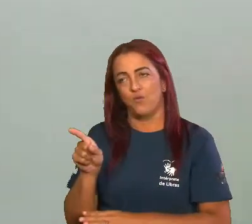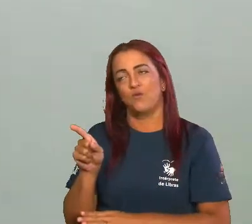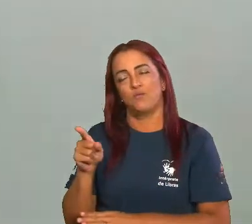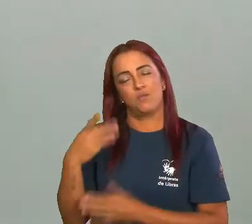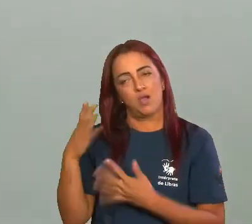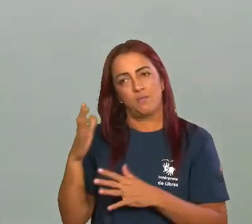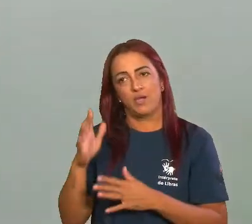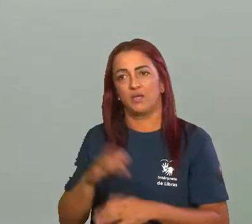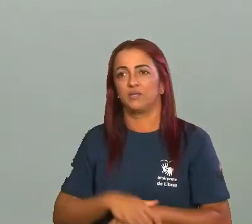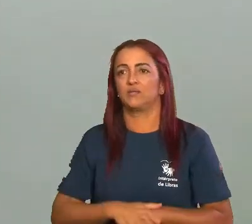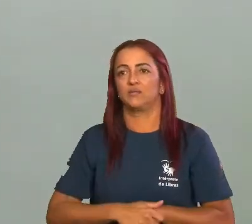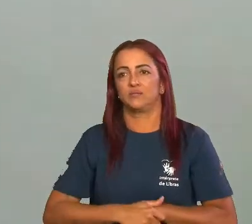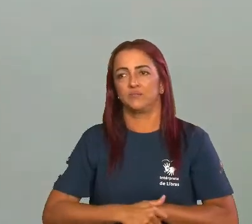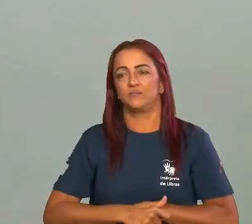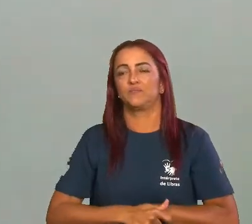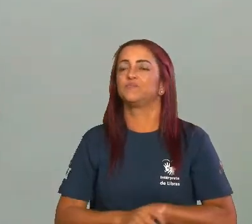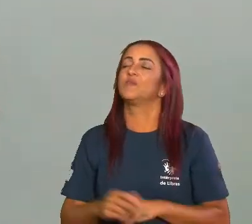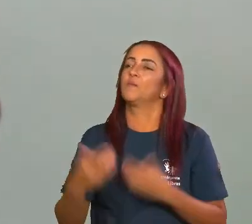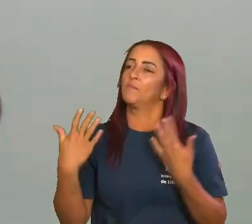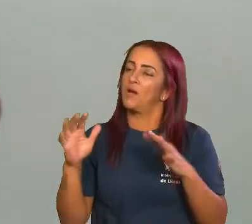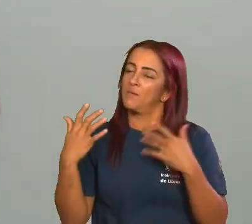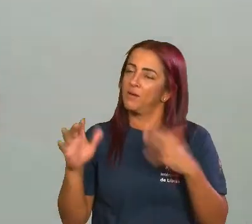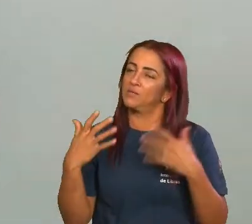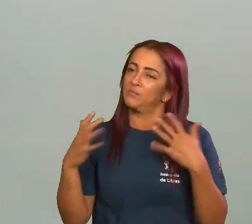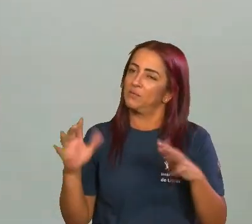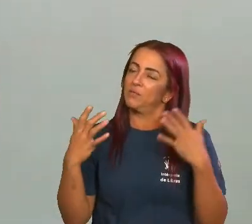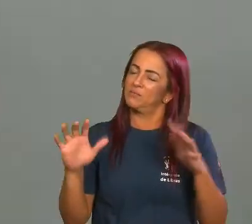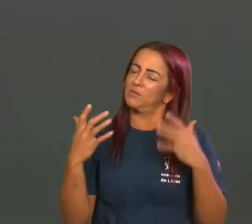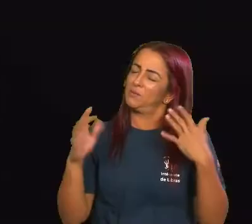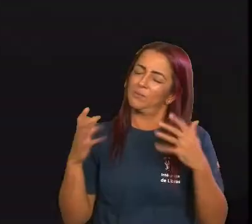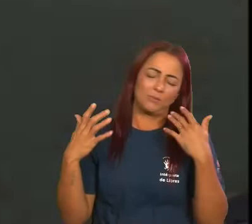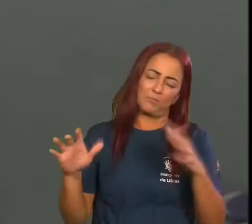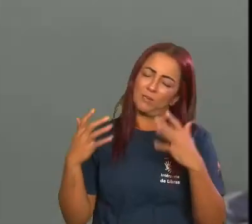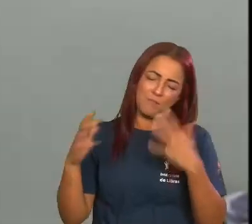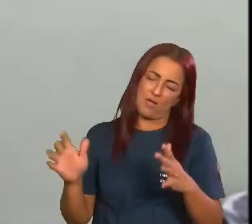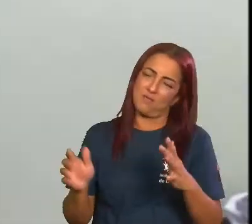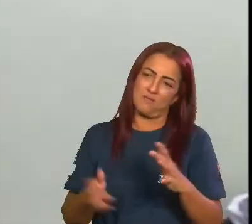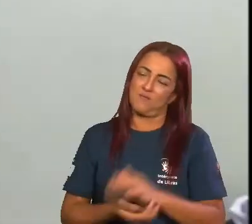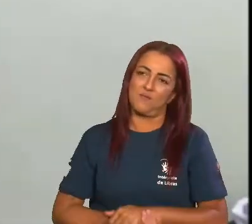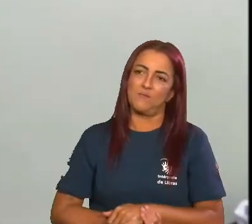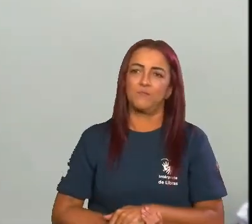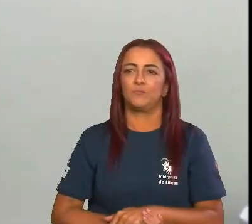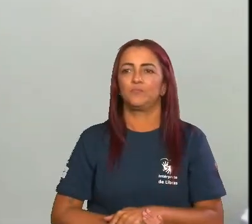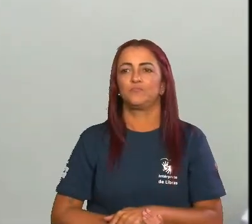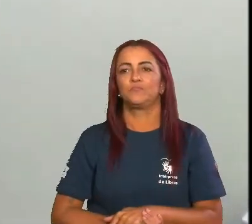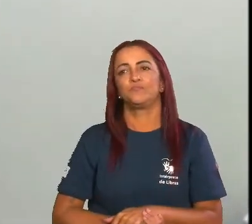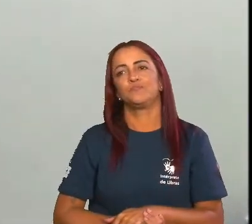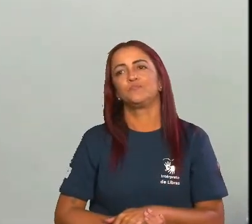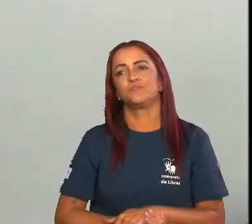irmão. Parabéns, parabéns, parabéns, parabéns.